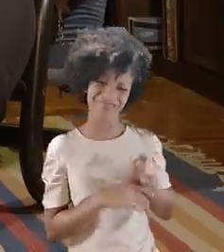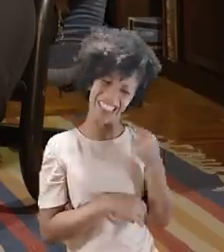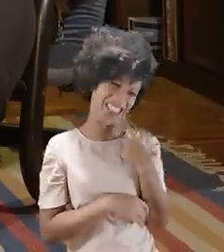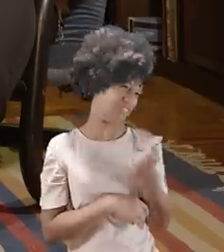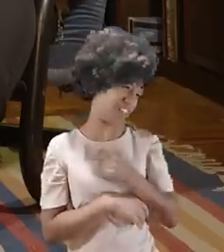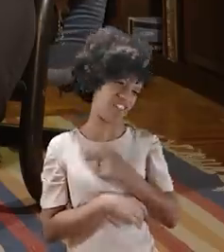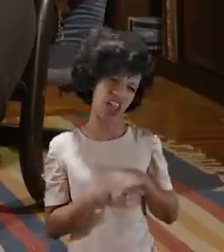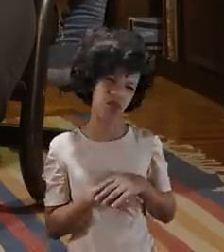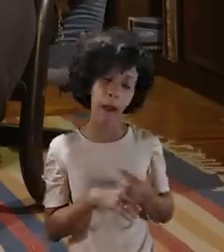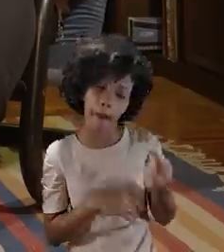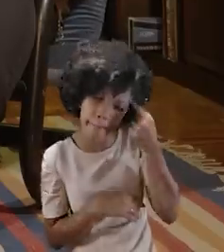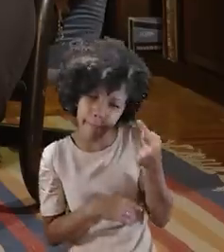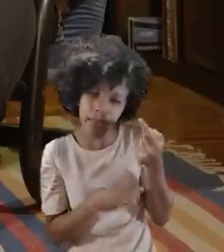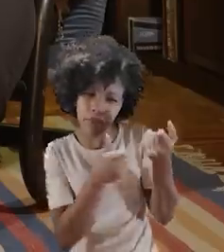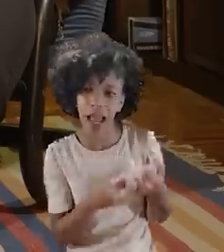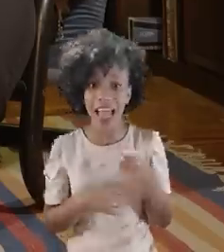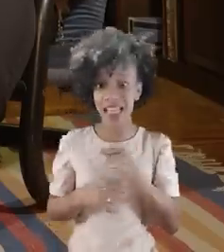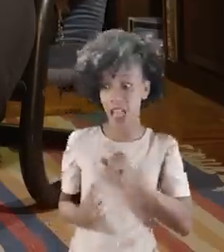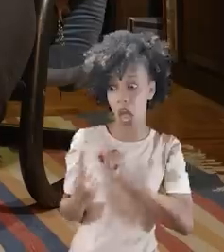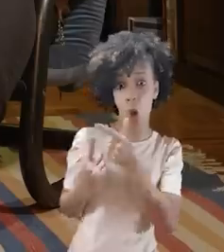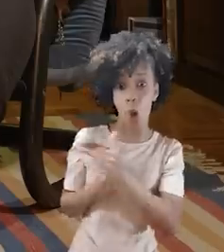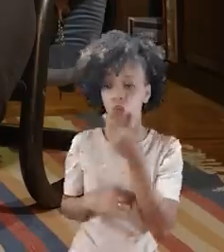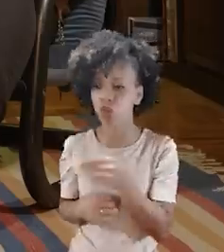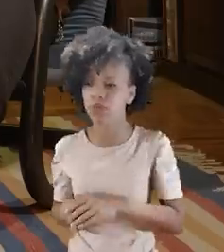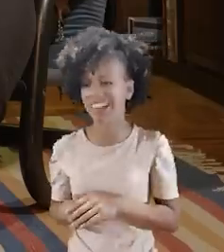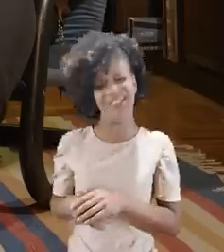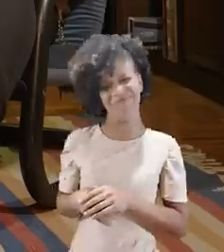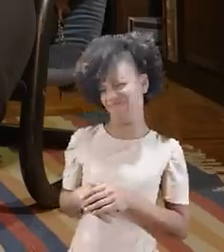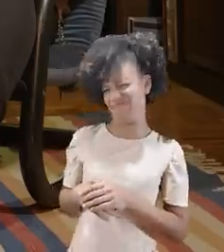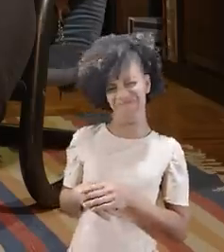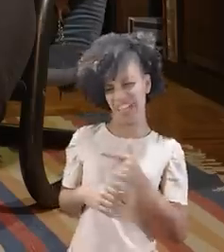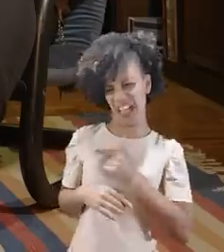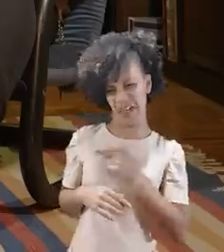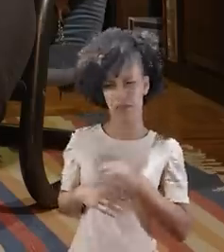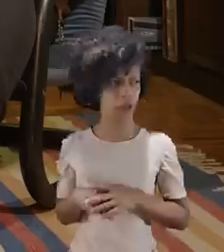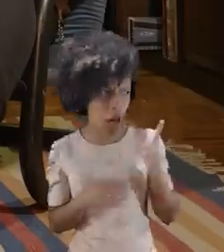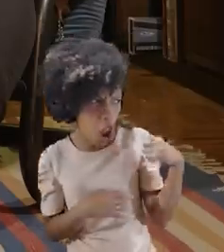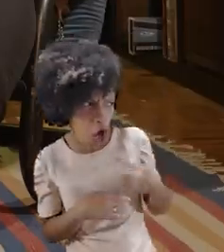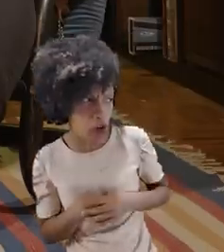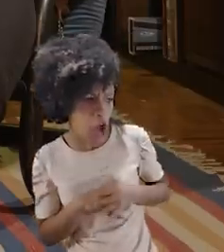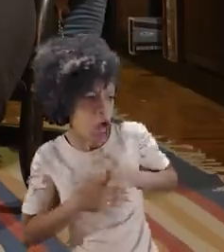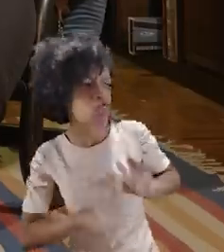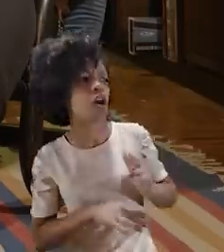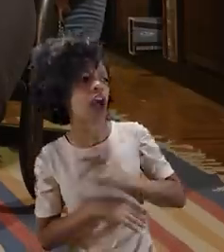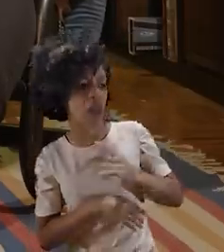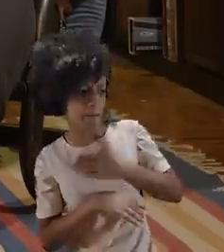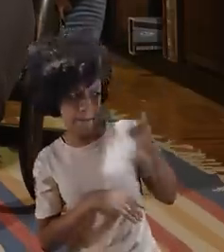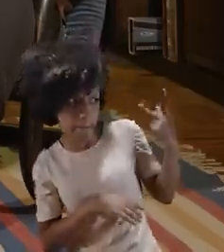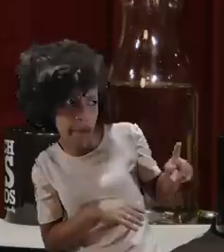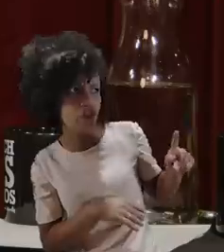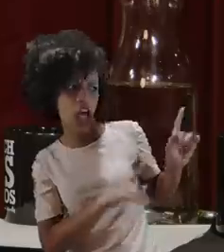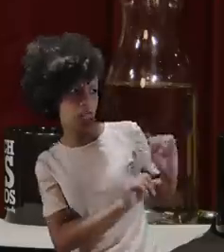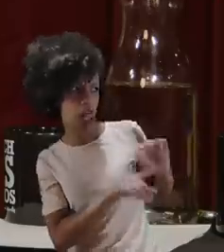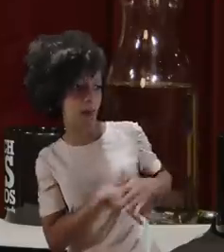e não tá legal Pensa um cara fala para o cara não tá é a forma não quero que fique legal para você né então tá louco eu quero ver que legal